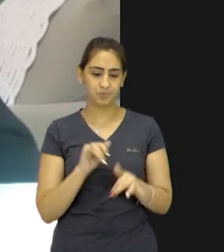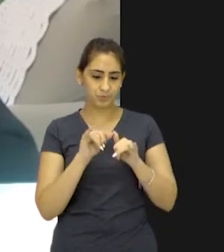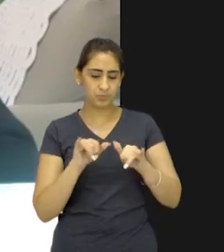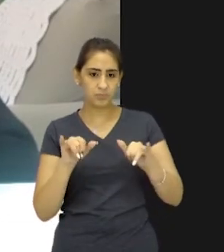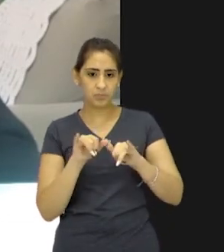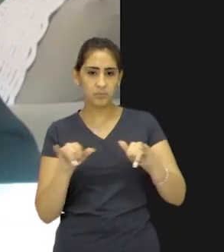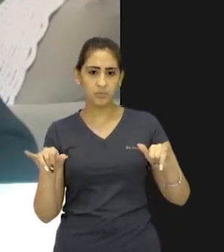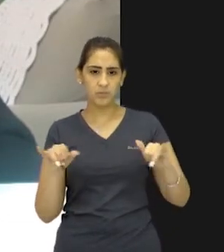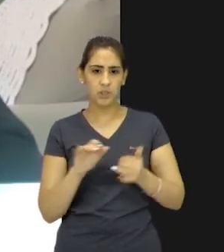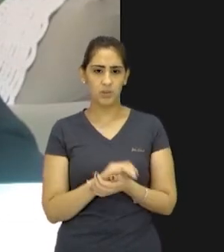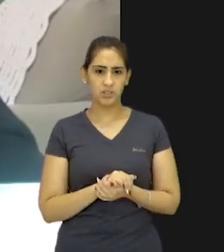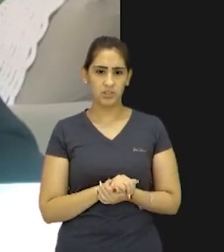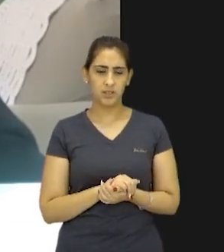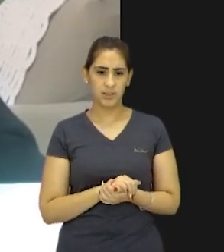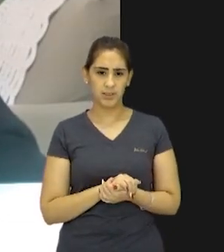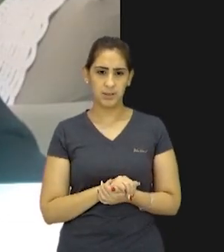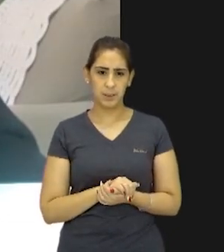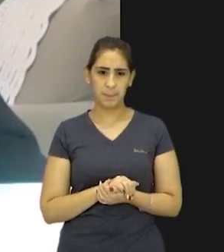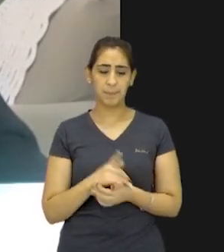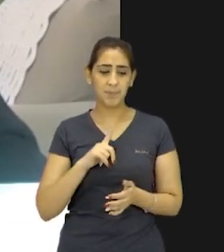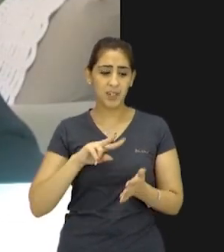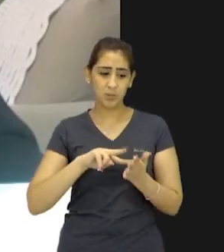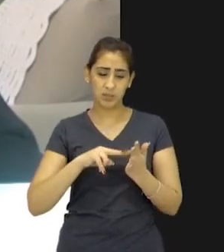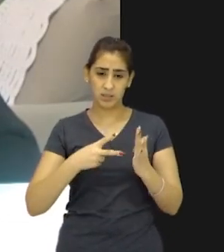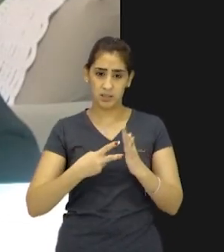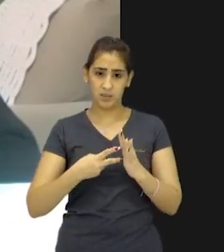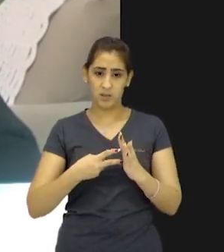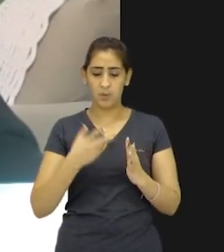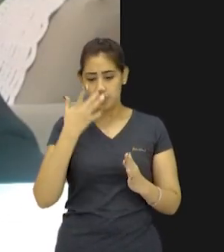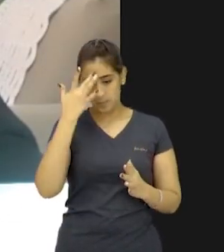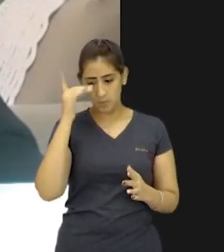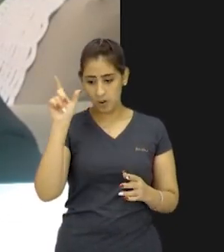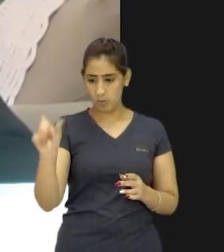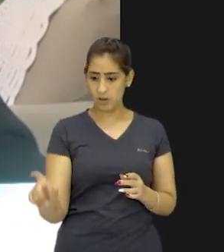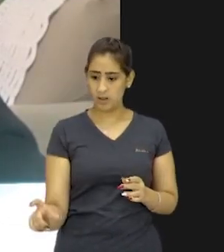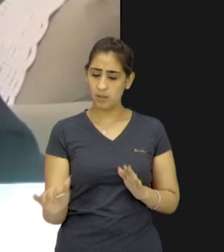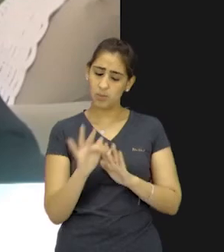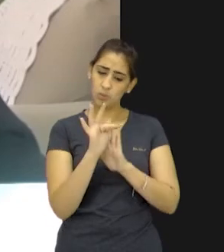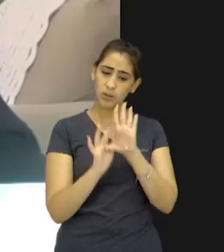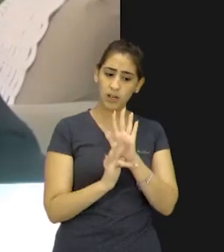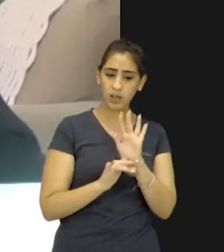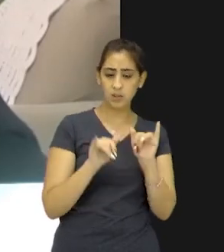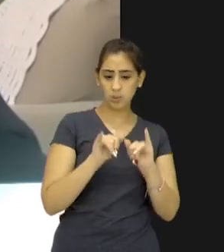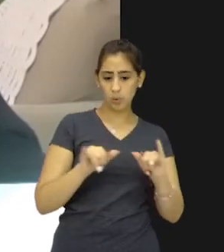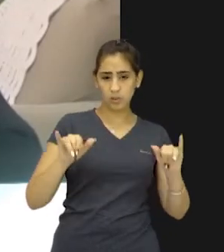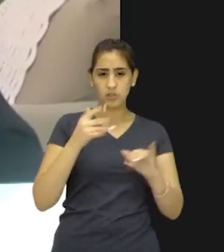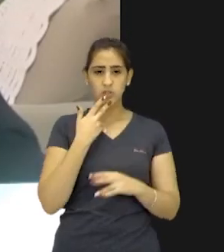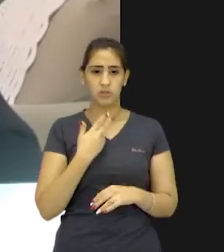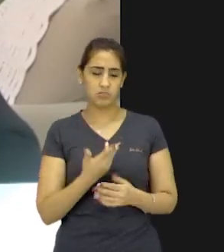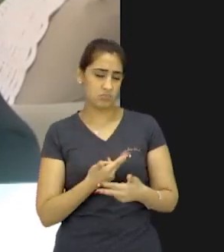ao mesmo tempo você está dando significado para um texto, para uma matéria, para uma ideia.